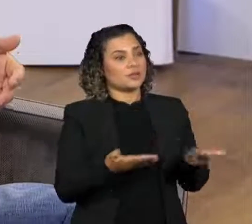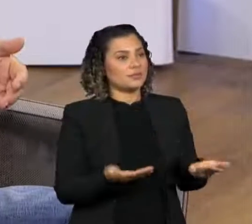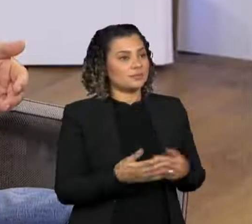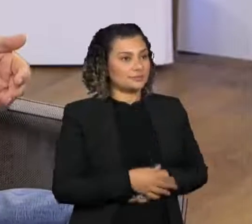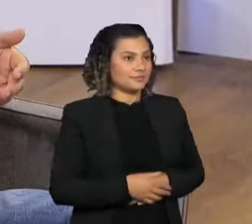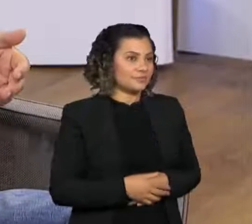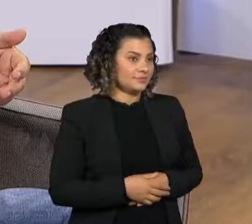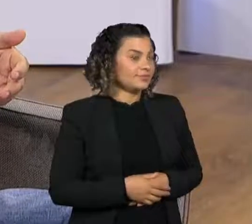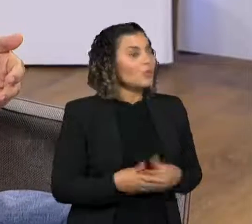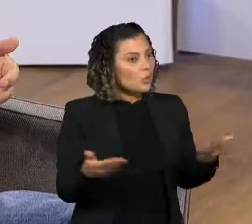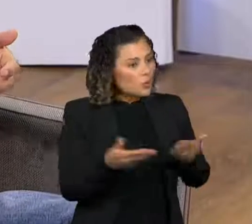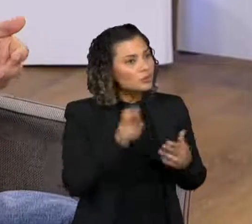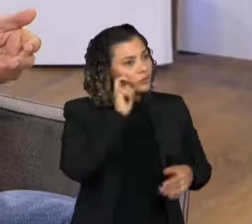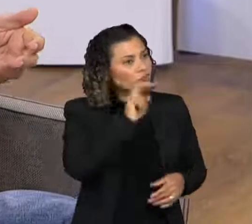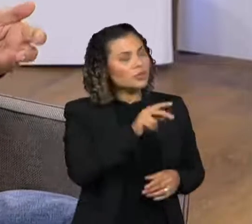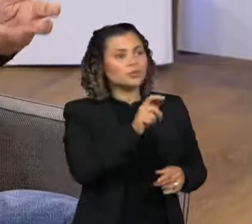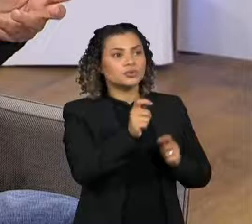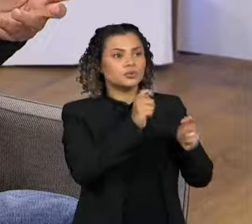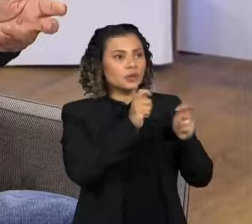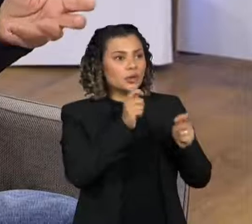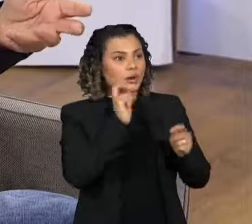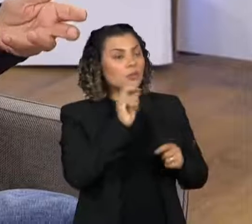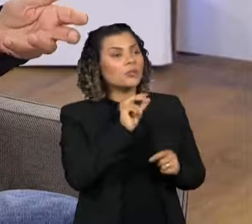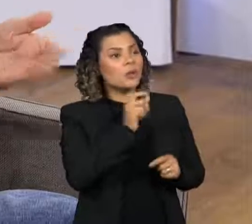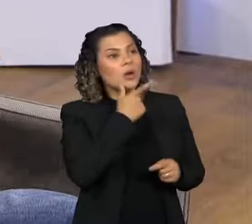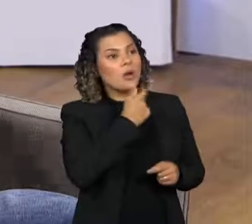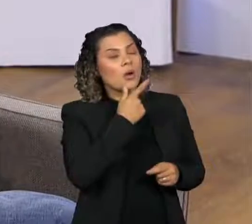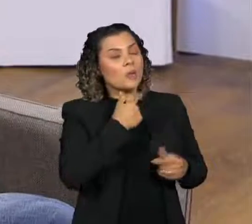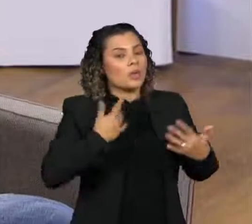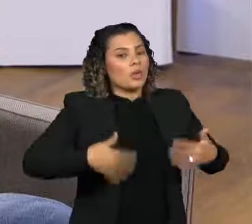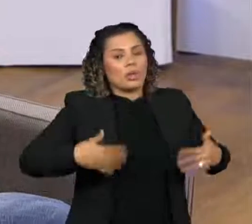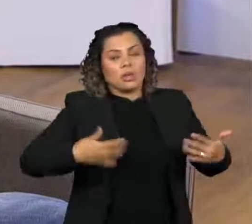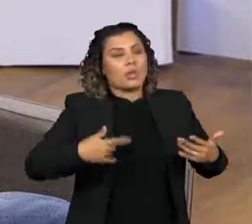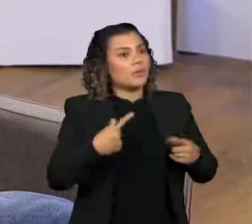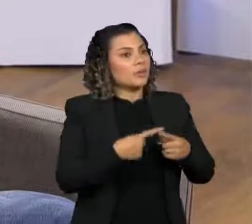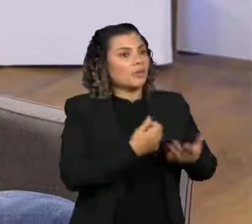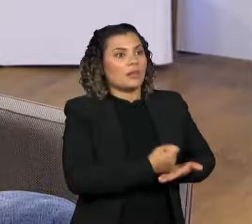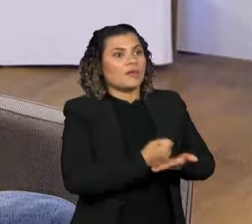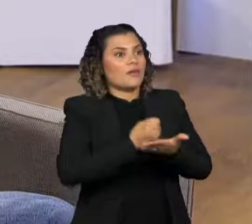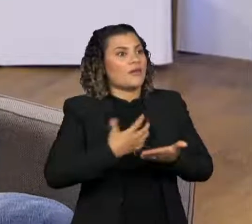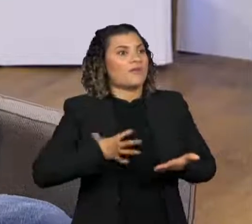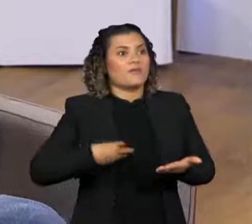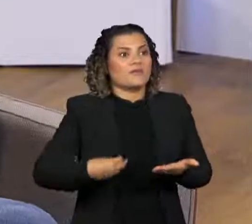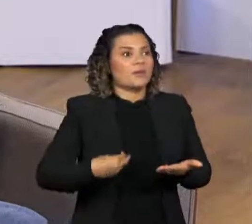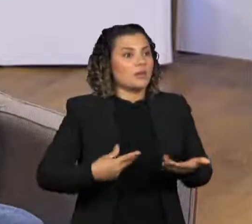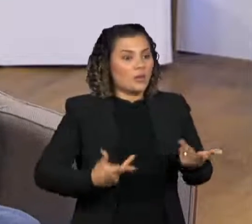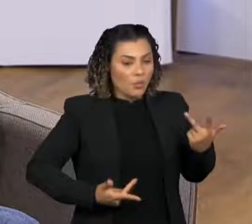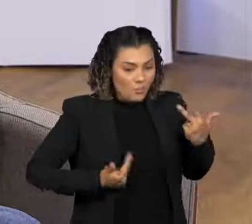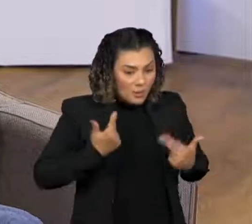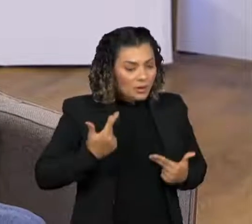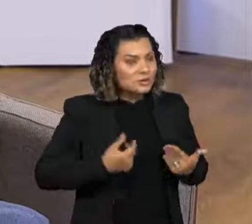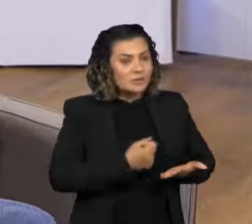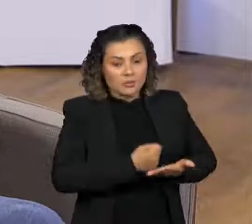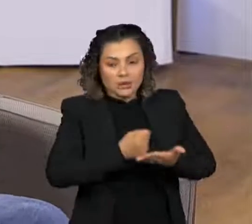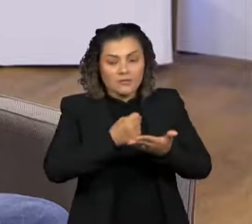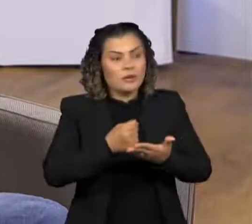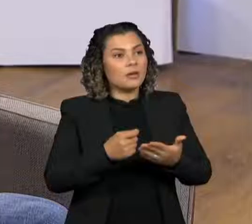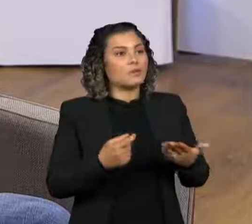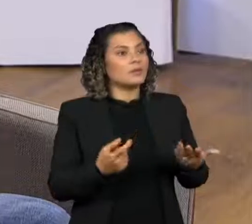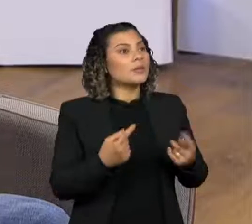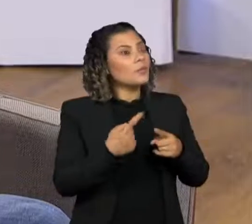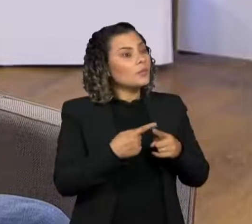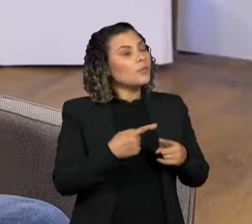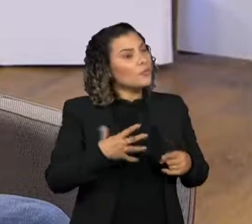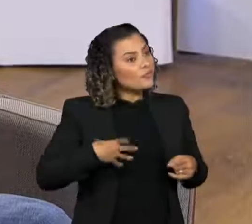eu vejo nos jornais uma notícia de um homem desesperado que tinha que levar o filho para uma operação e o filho pode